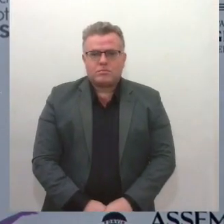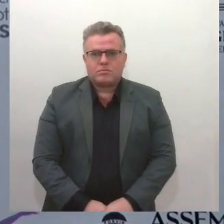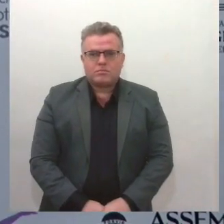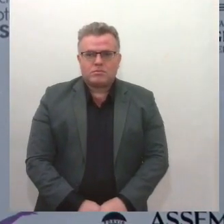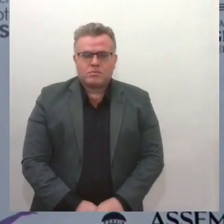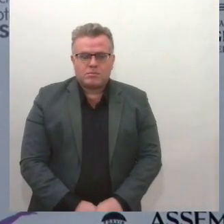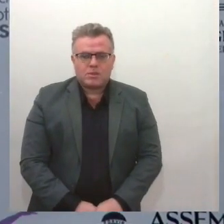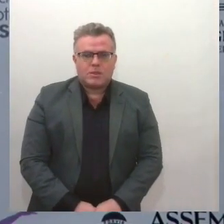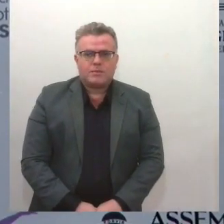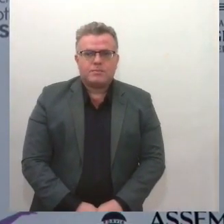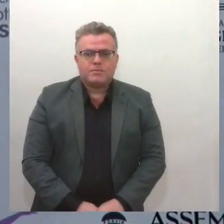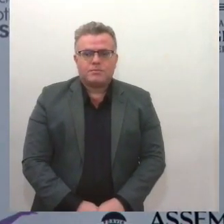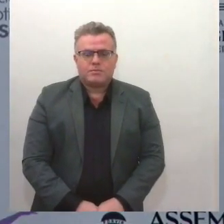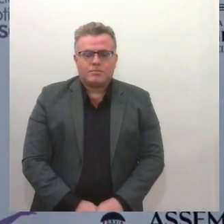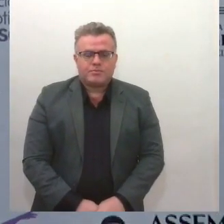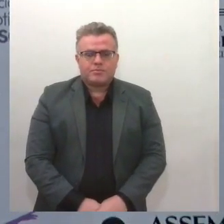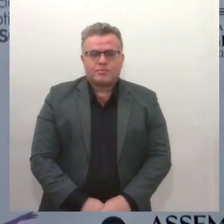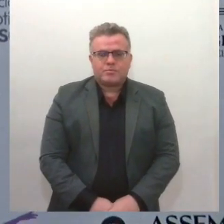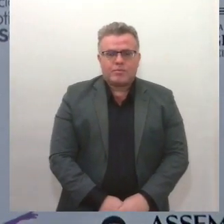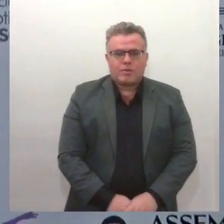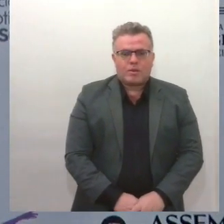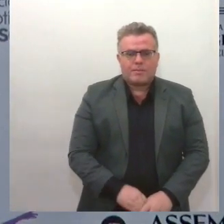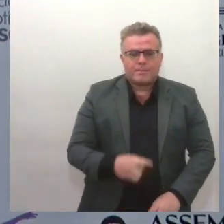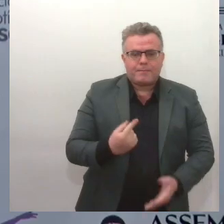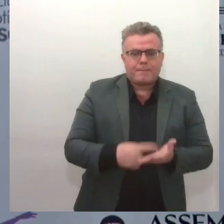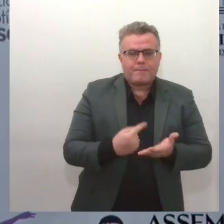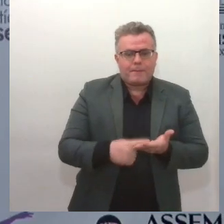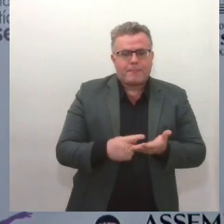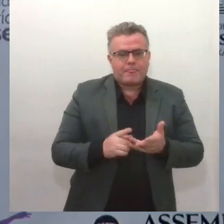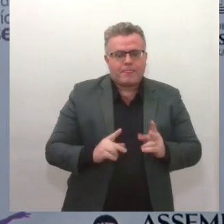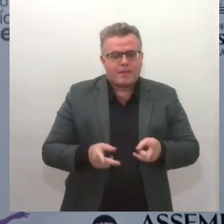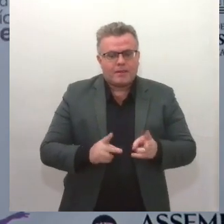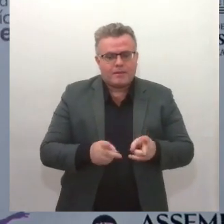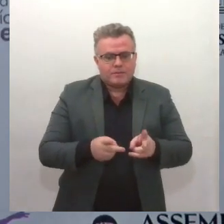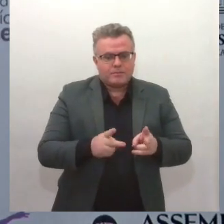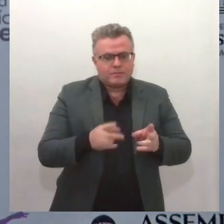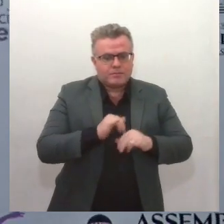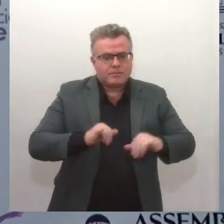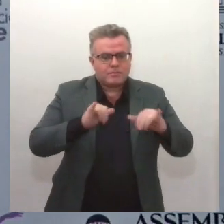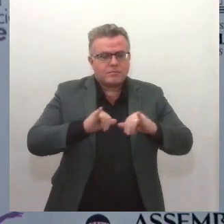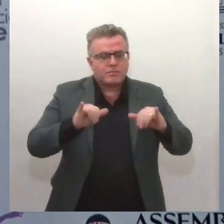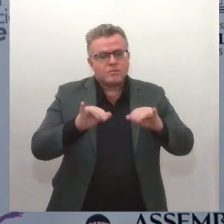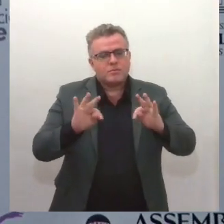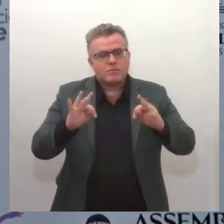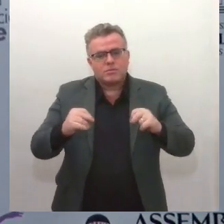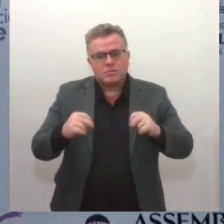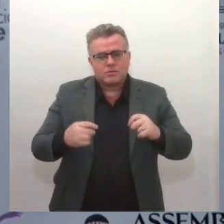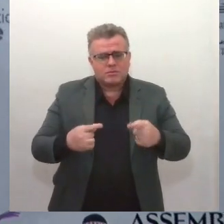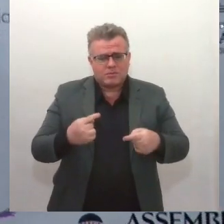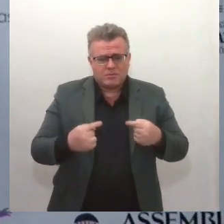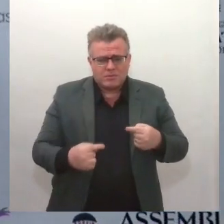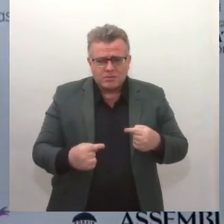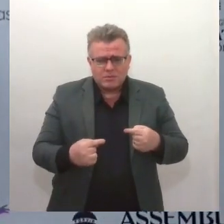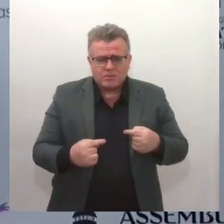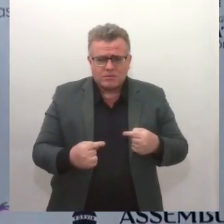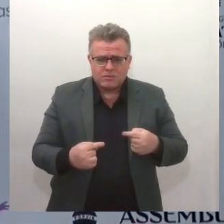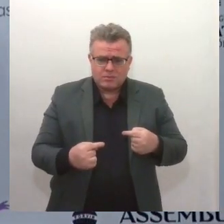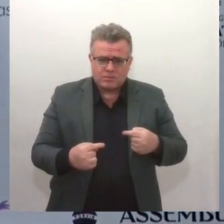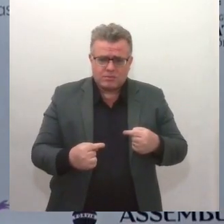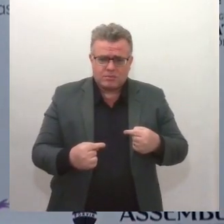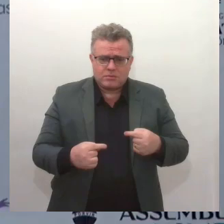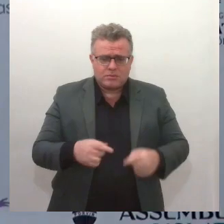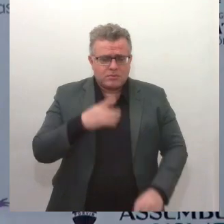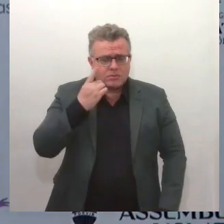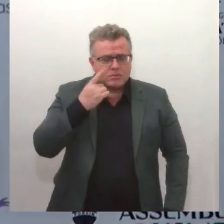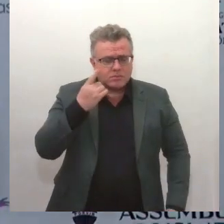tem como finalidade levar a você tudo que é debatido, discutido pelos deputados estaduais em plenário. Você